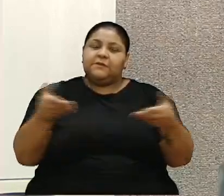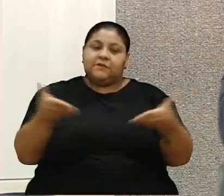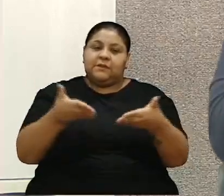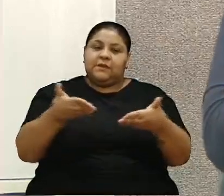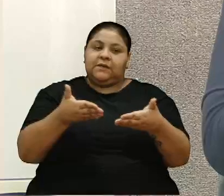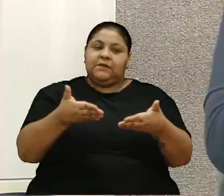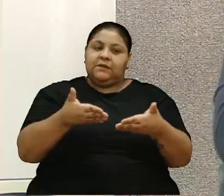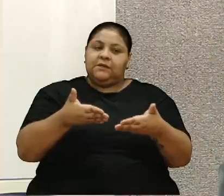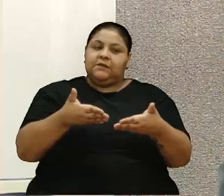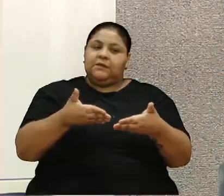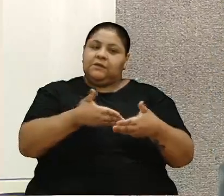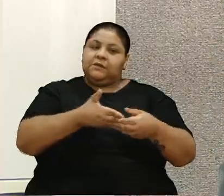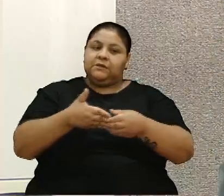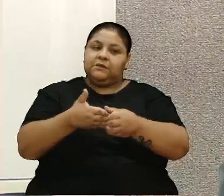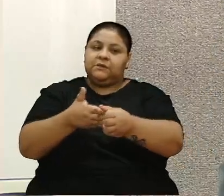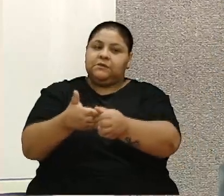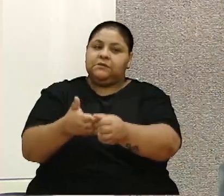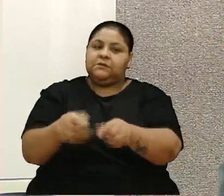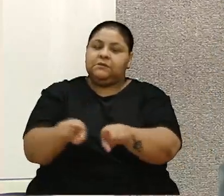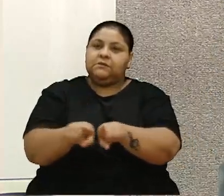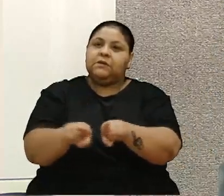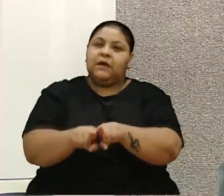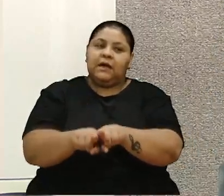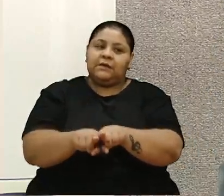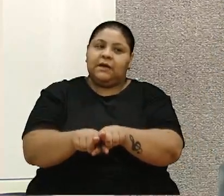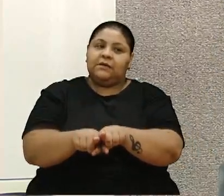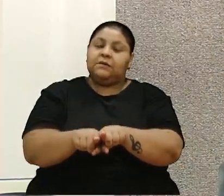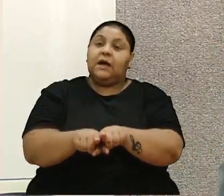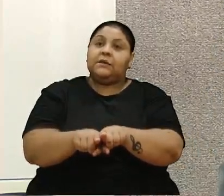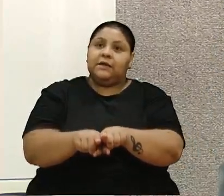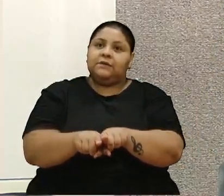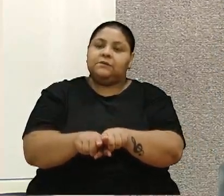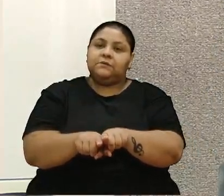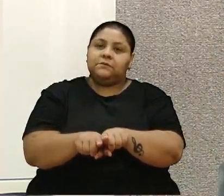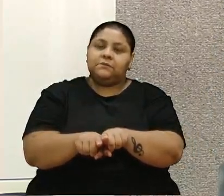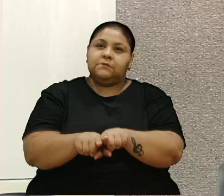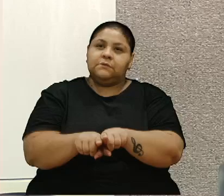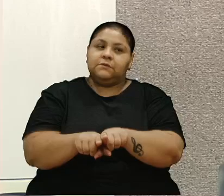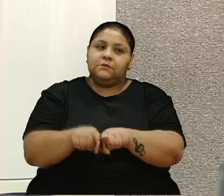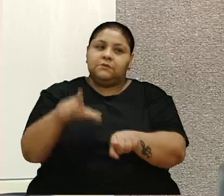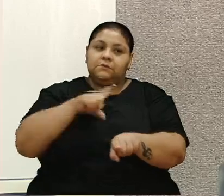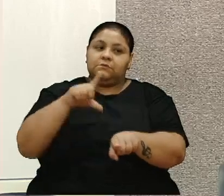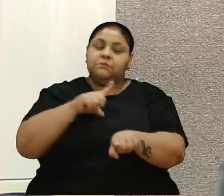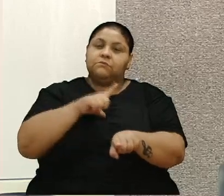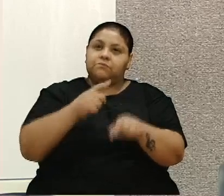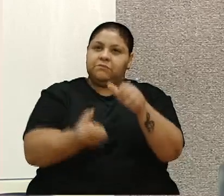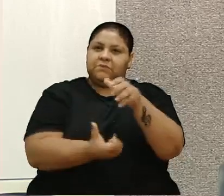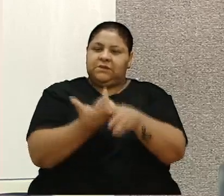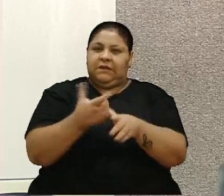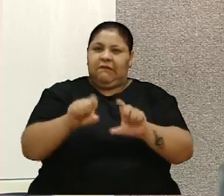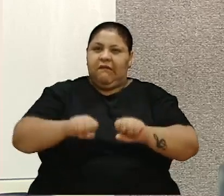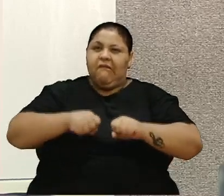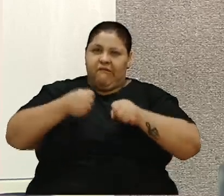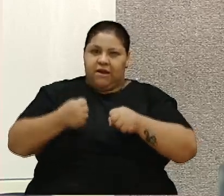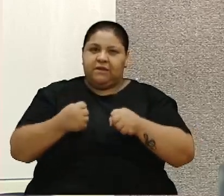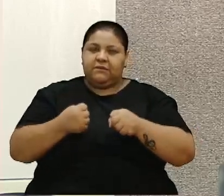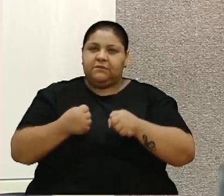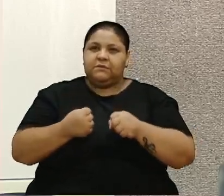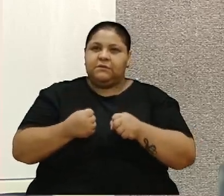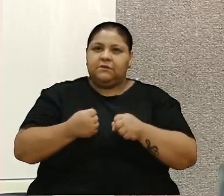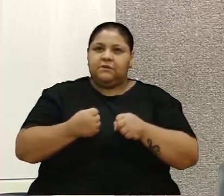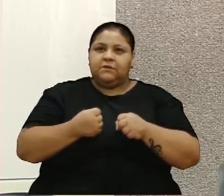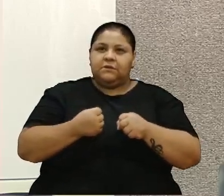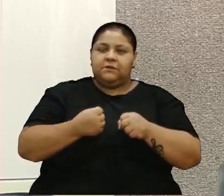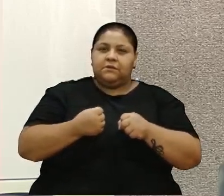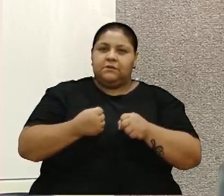buscar a ajuda e desfazer esse preconceito que de fato existe, né, com quem às vezes enfrenta as suas